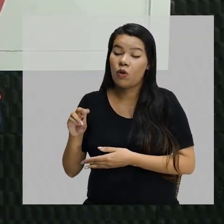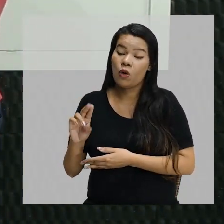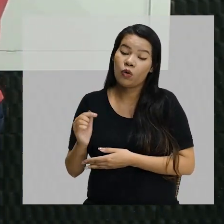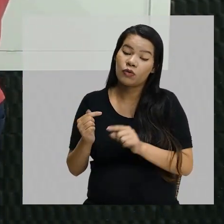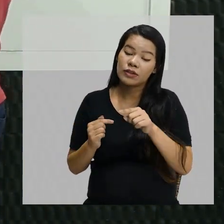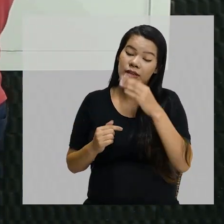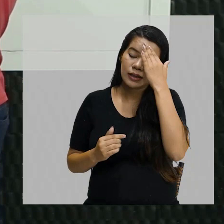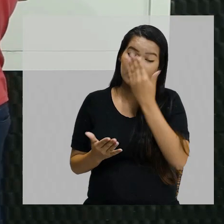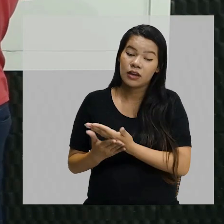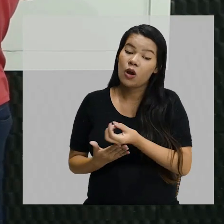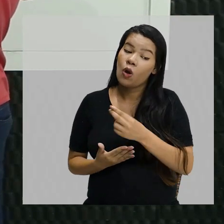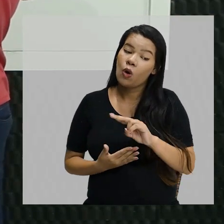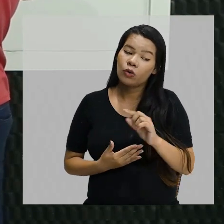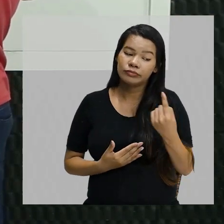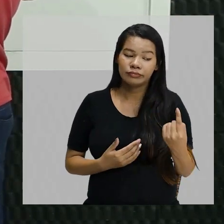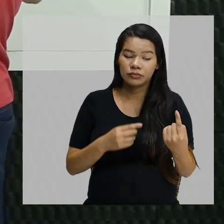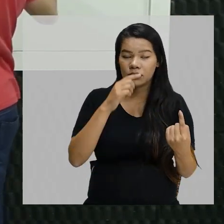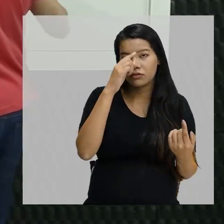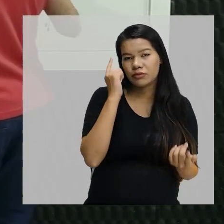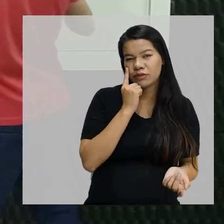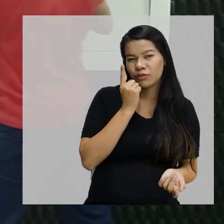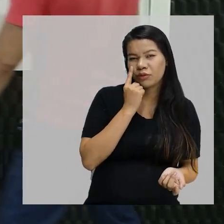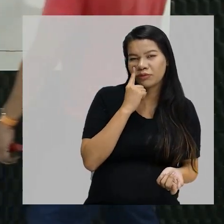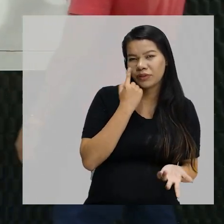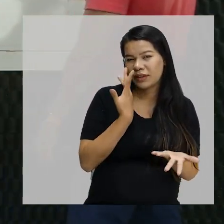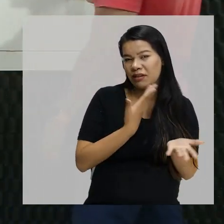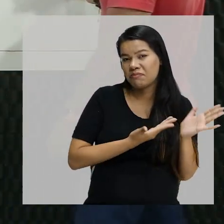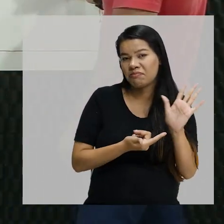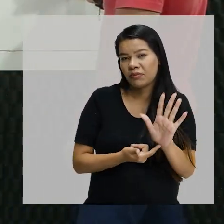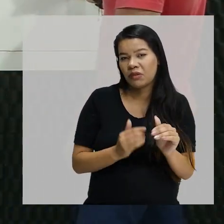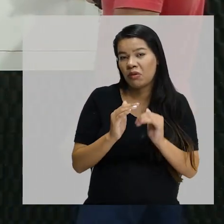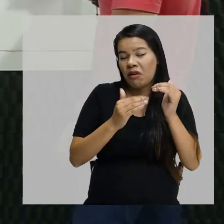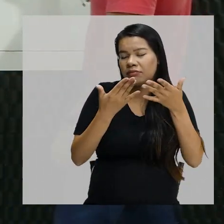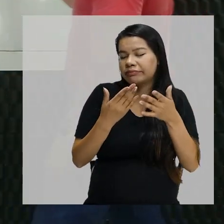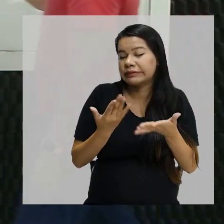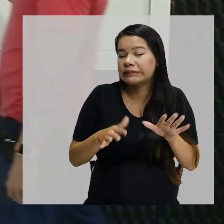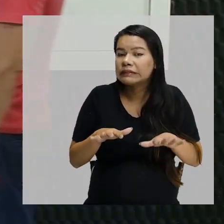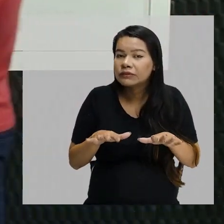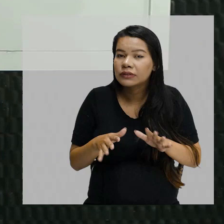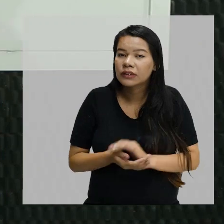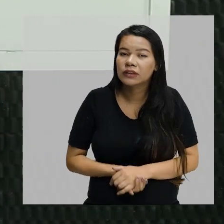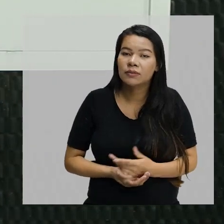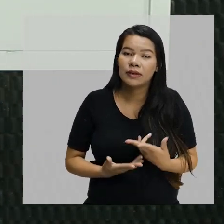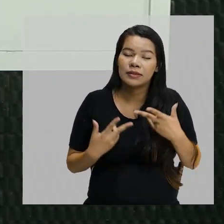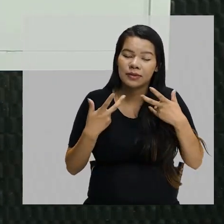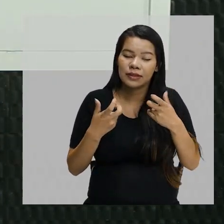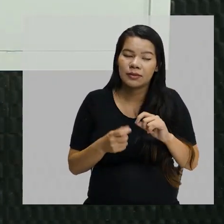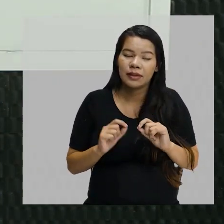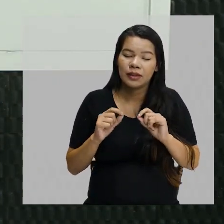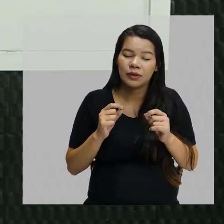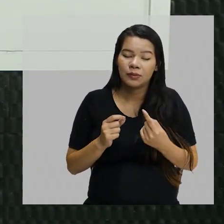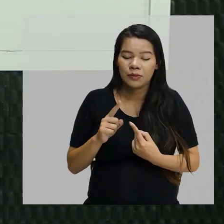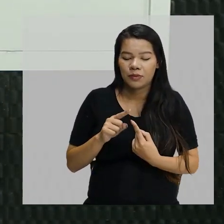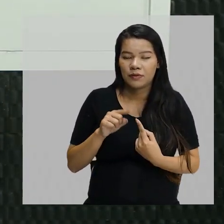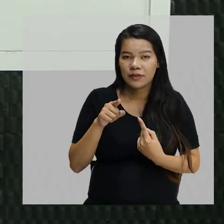você desconfia dele E propõe um avanço constante assim você adquire o conhecimento mas perceba o primeiro